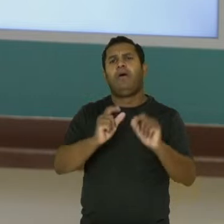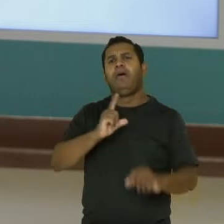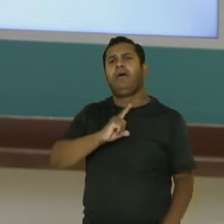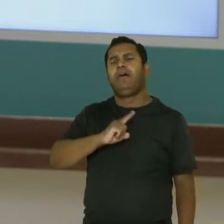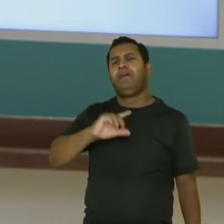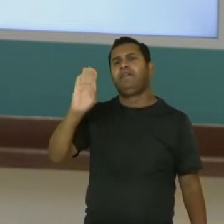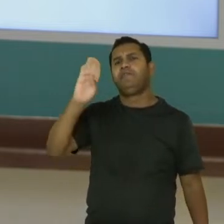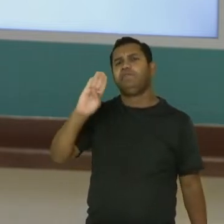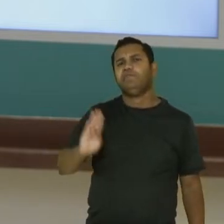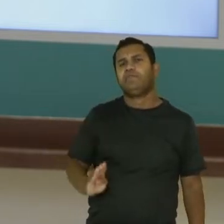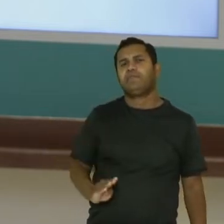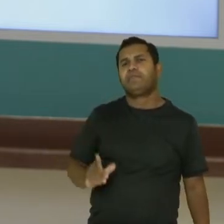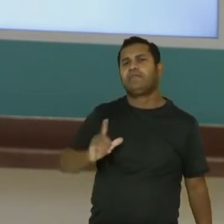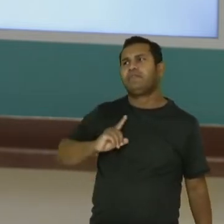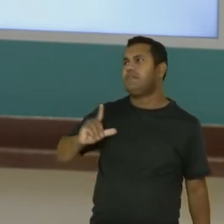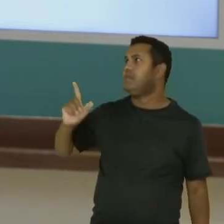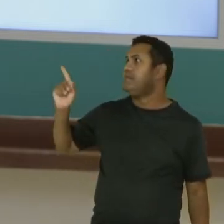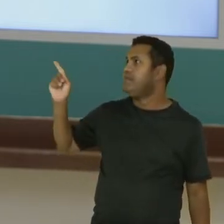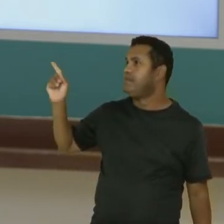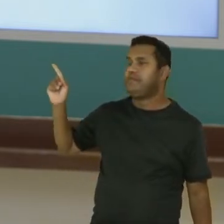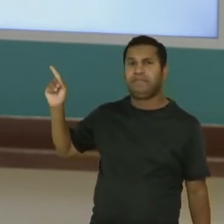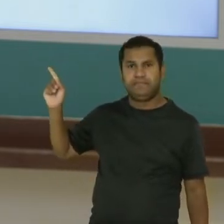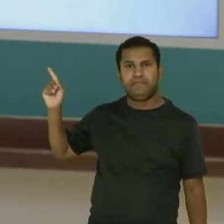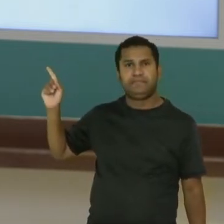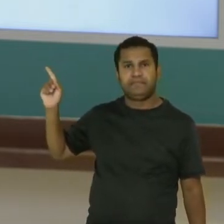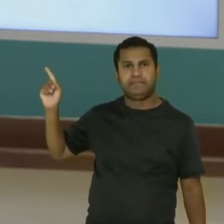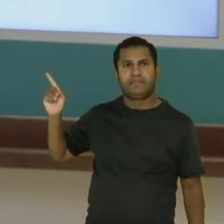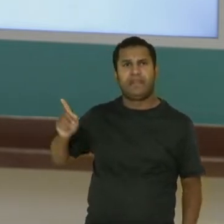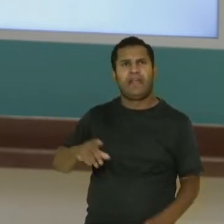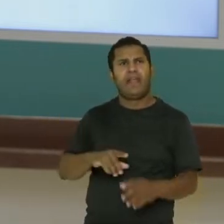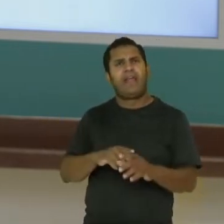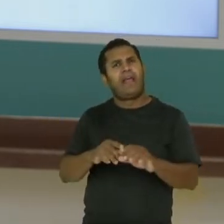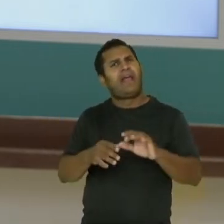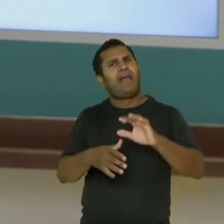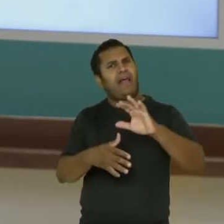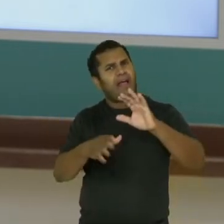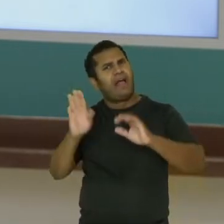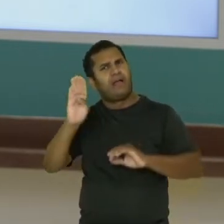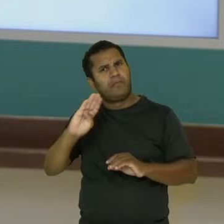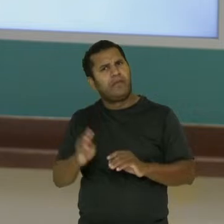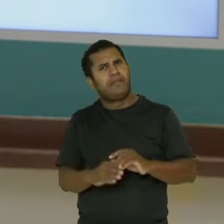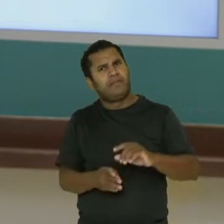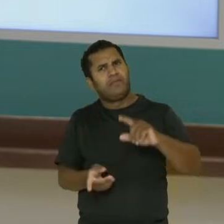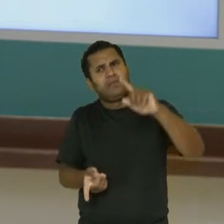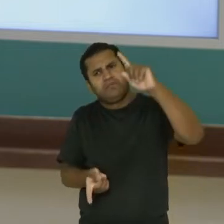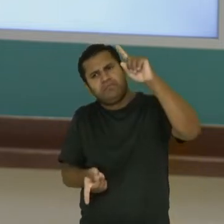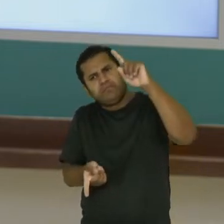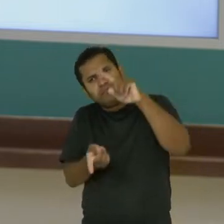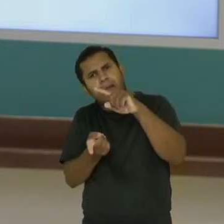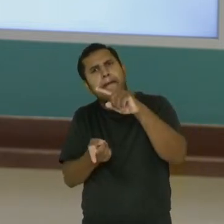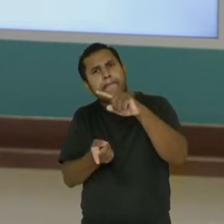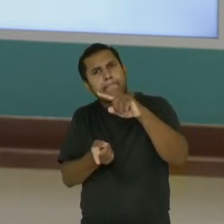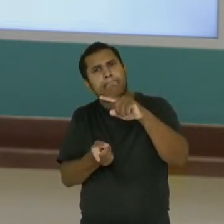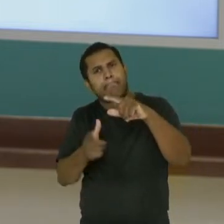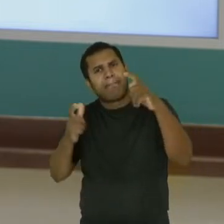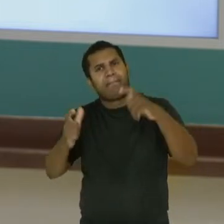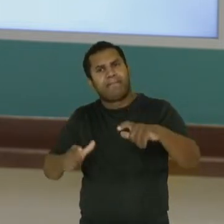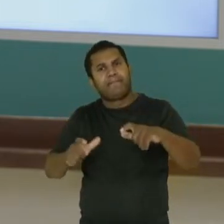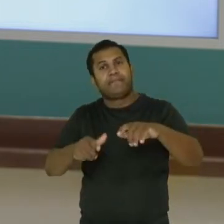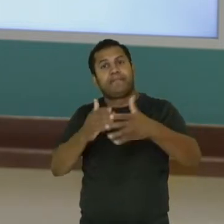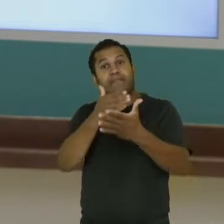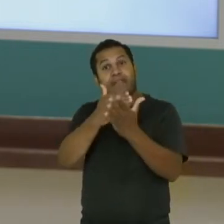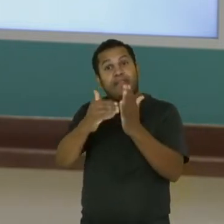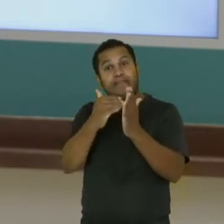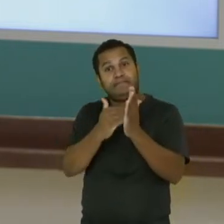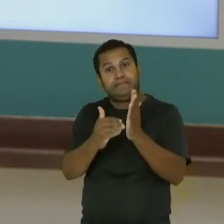brasileiro pertencendo para Portugal era uma porção bem menor do que é hoje. Então, essa foi a primeira divisão ali